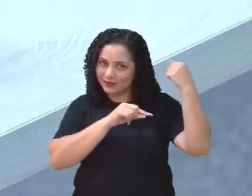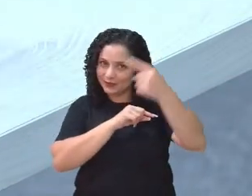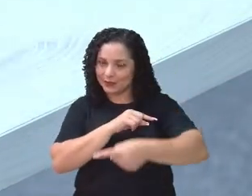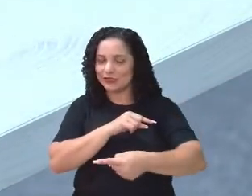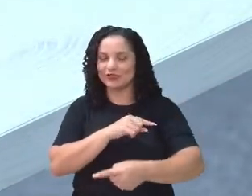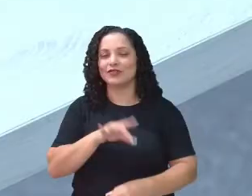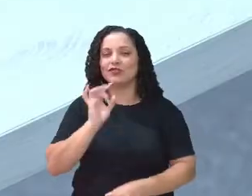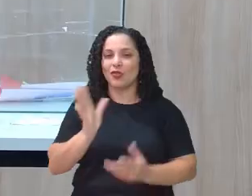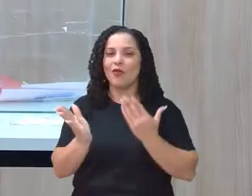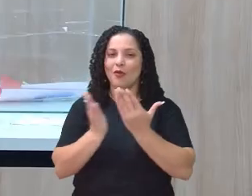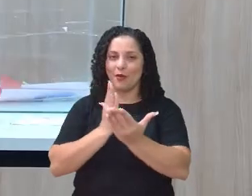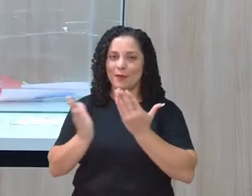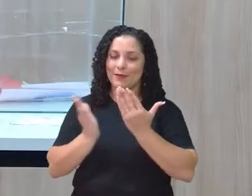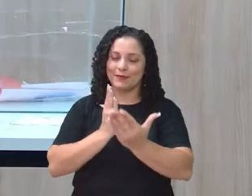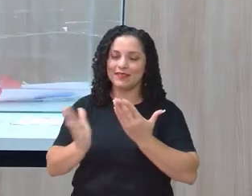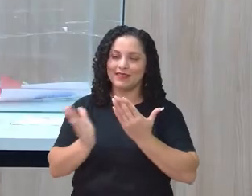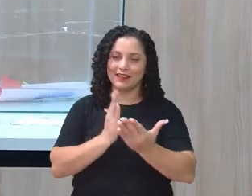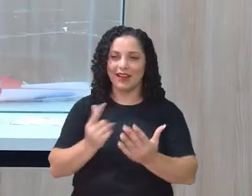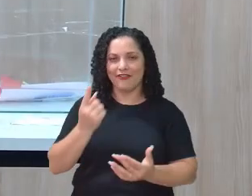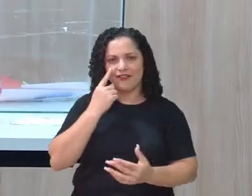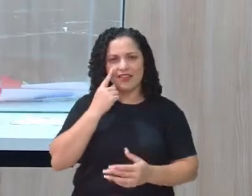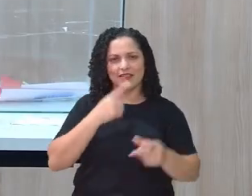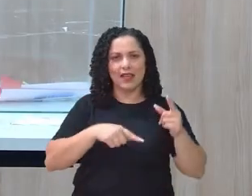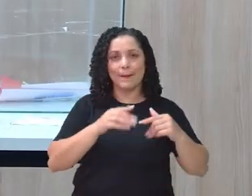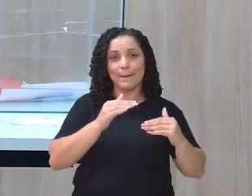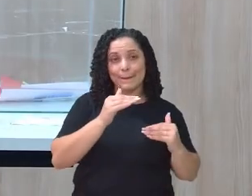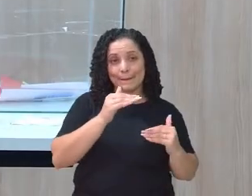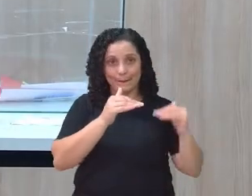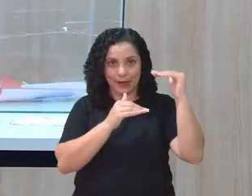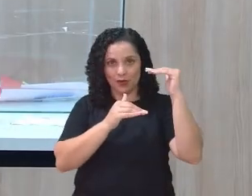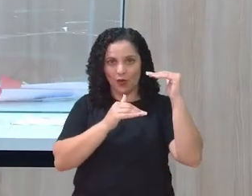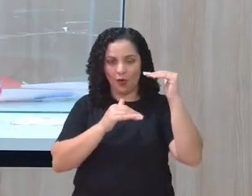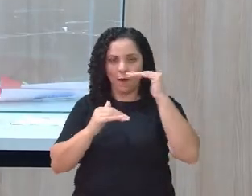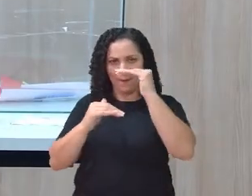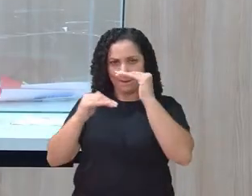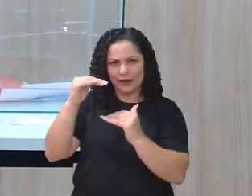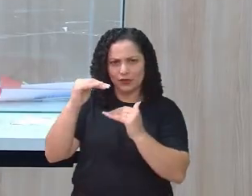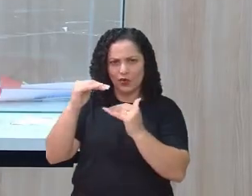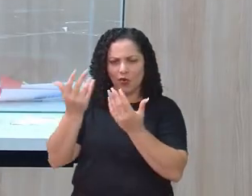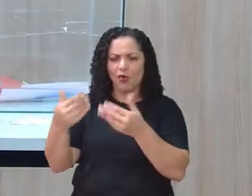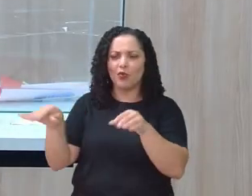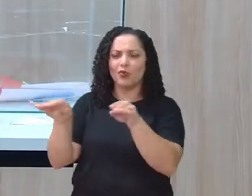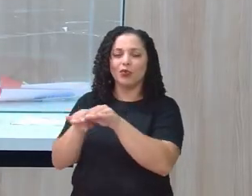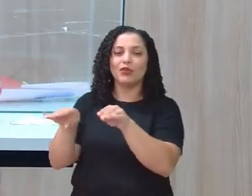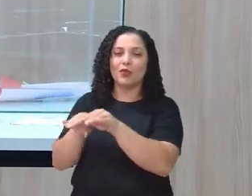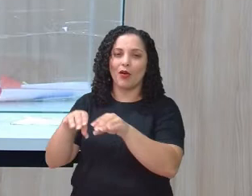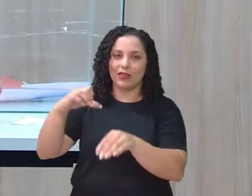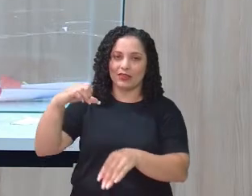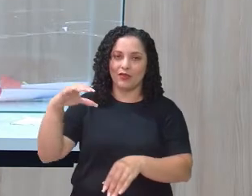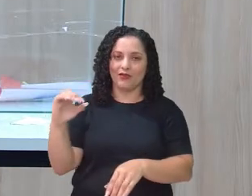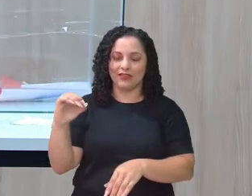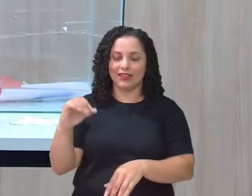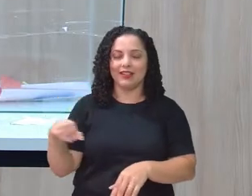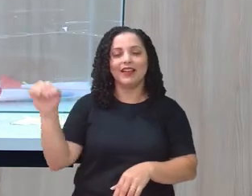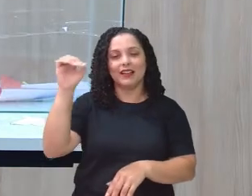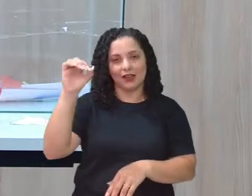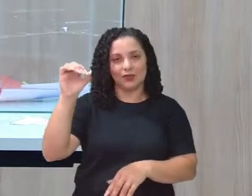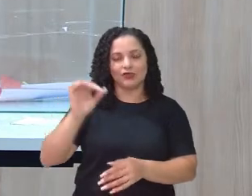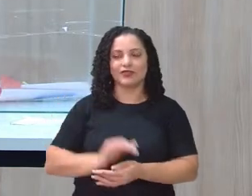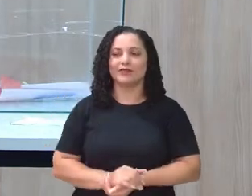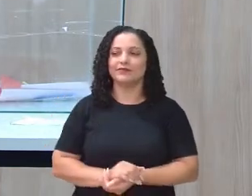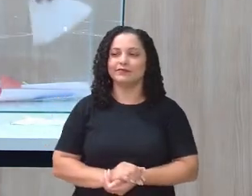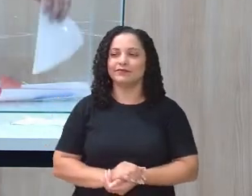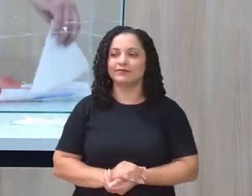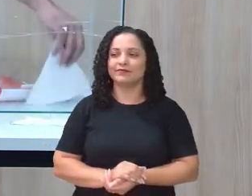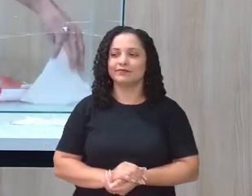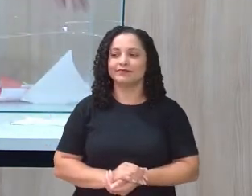gente comparar aqui para ver se ele é maior, menor ou igual a 90 graus, certo?